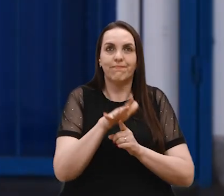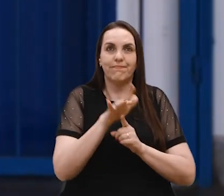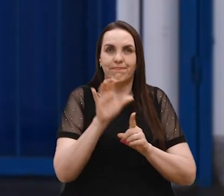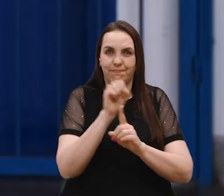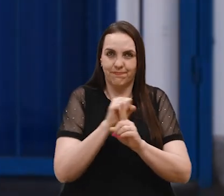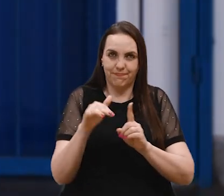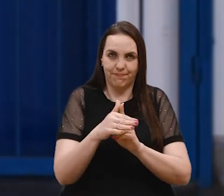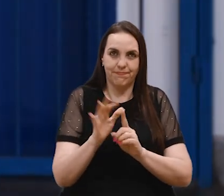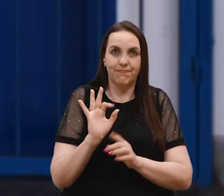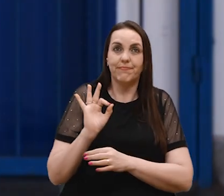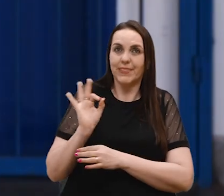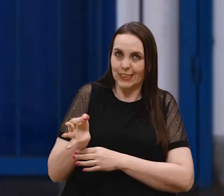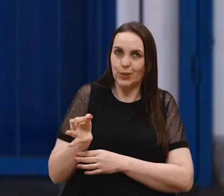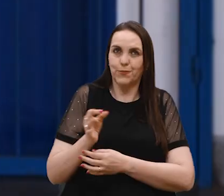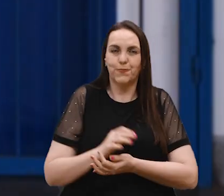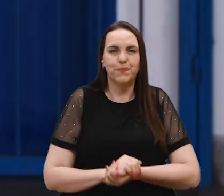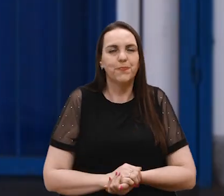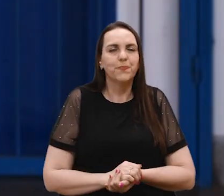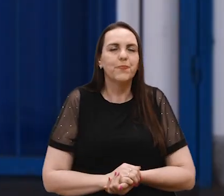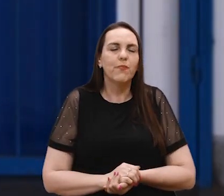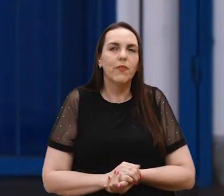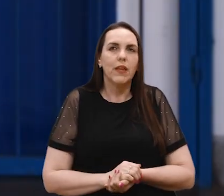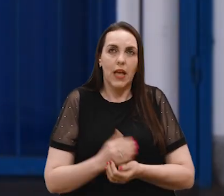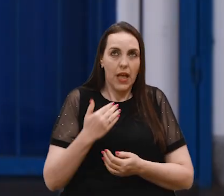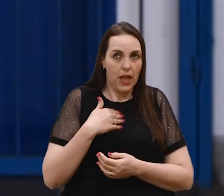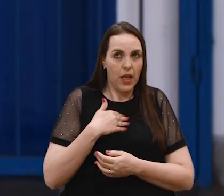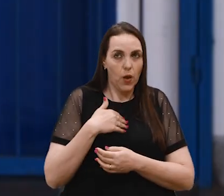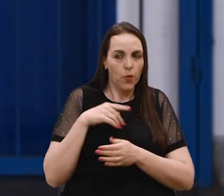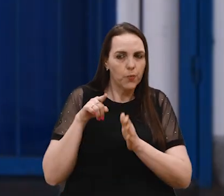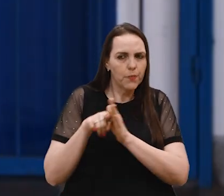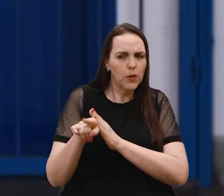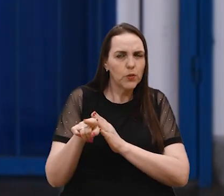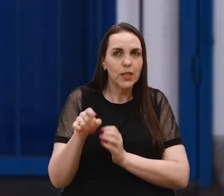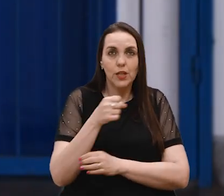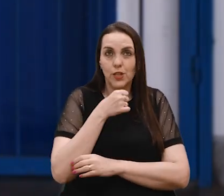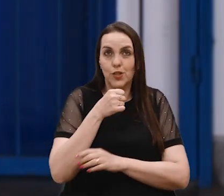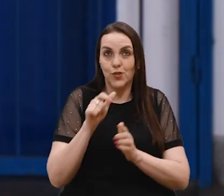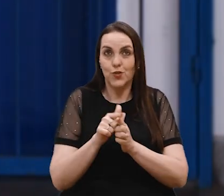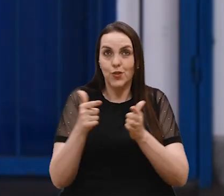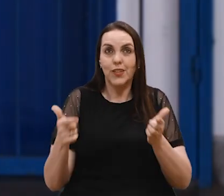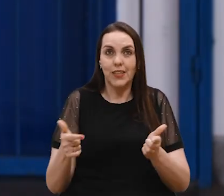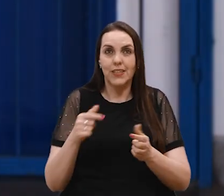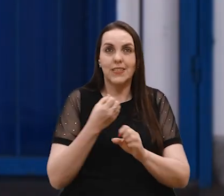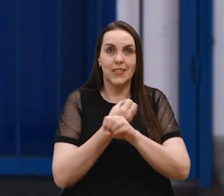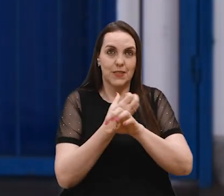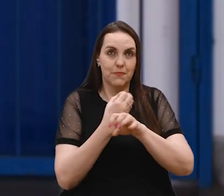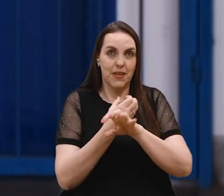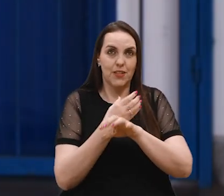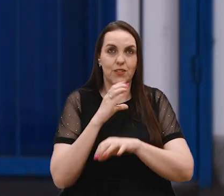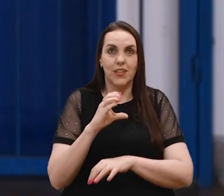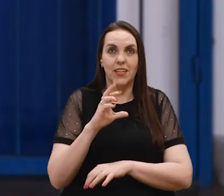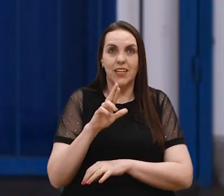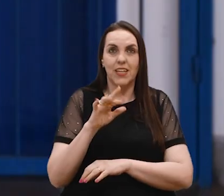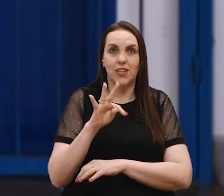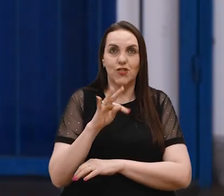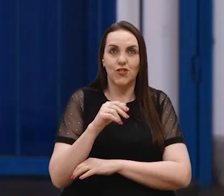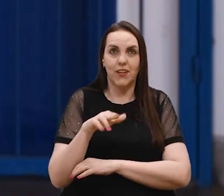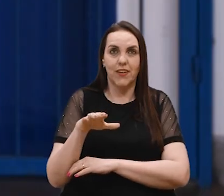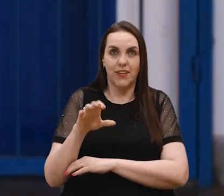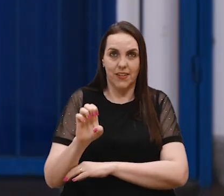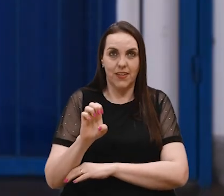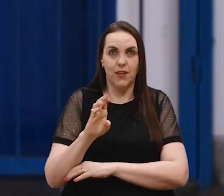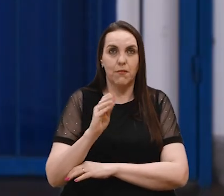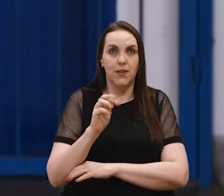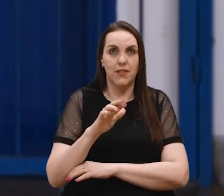sociais. Isso. Gente, eu consultei a jornalista da SMED, a Cristiane Barcelos, e ela buscou dados